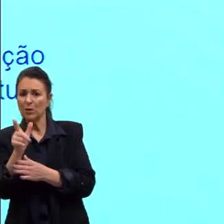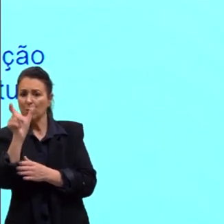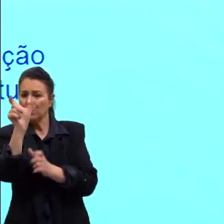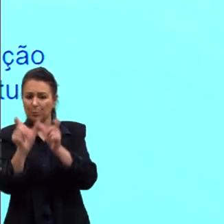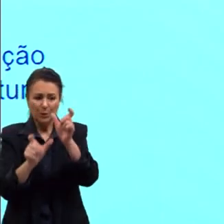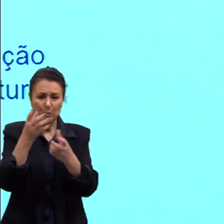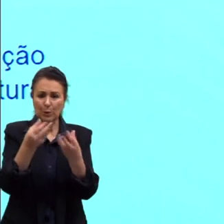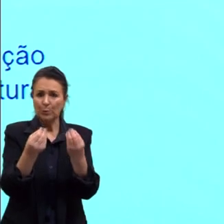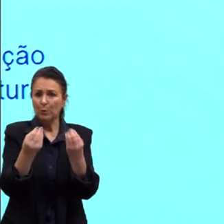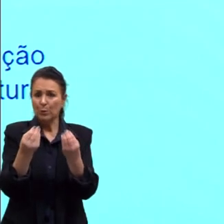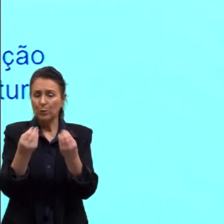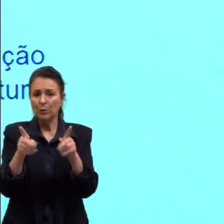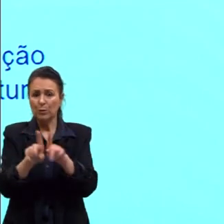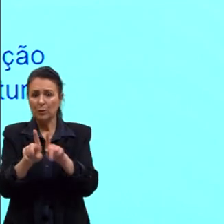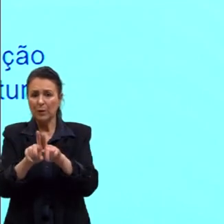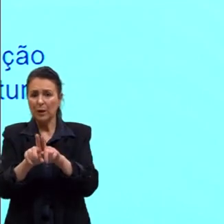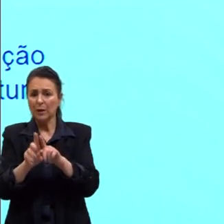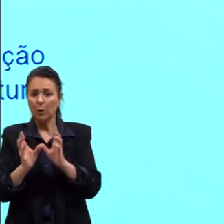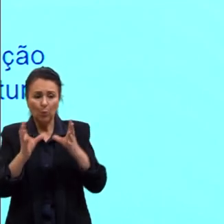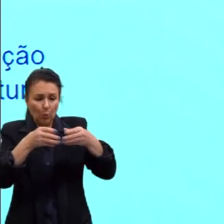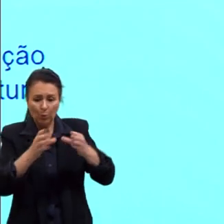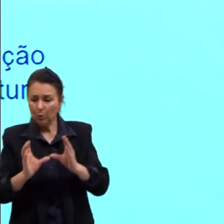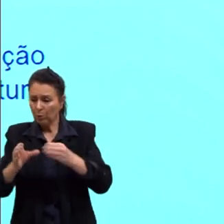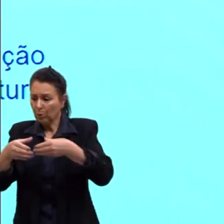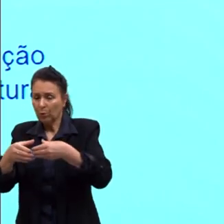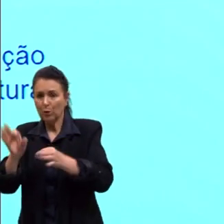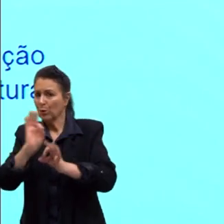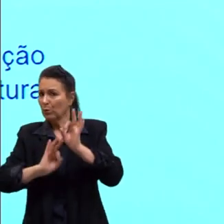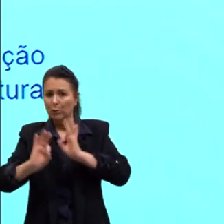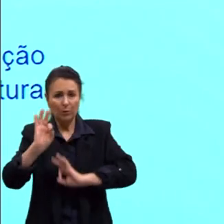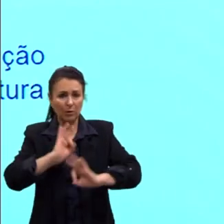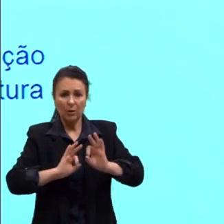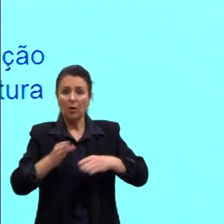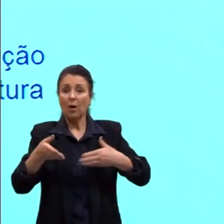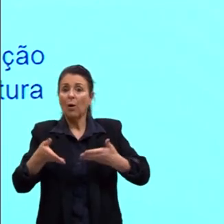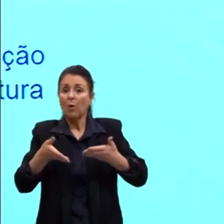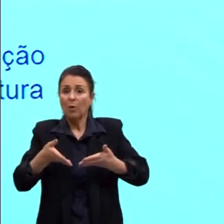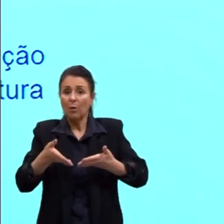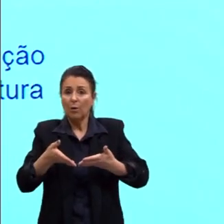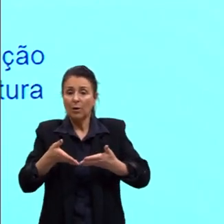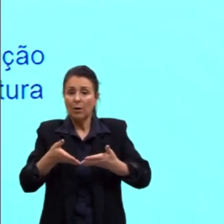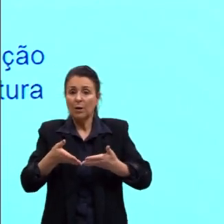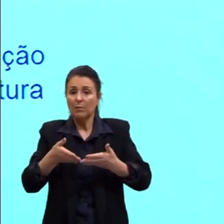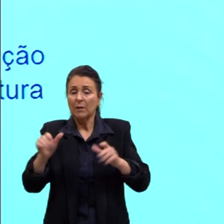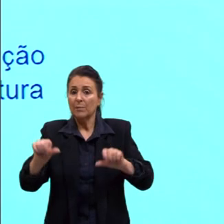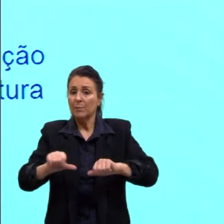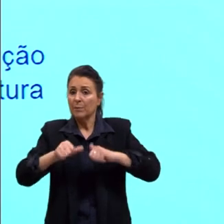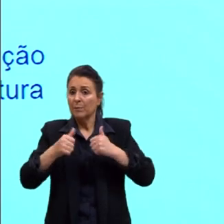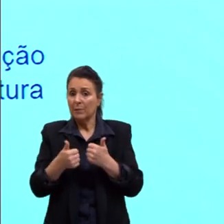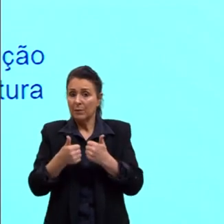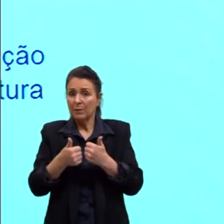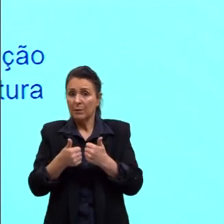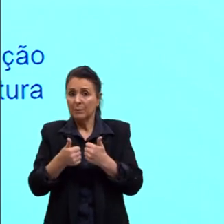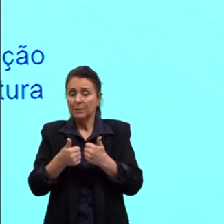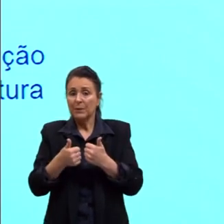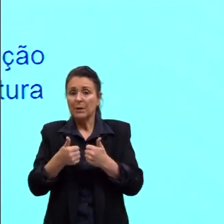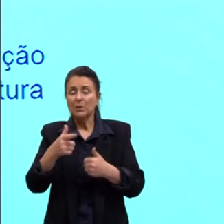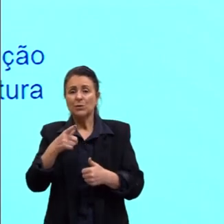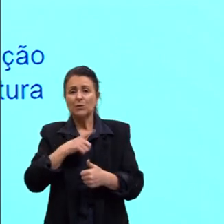que não e aprimorada né agora que tá sendo aprimorado né a gente viu aí